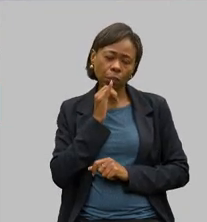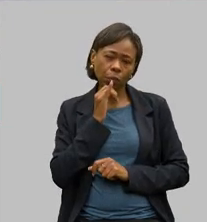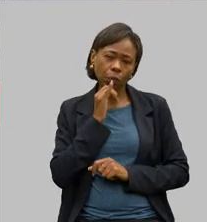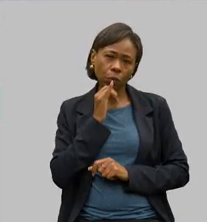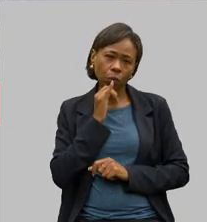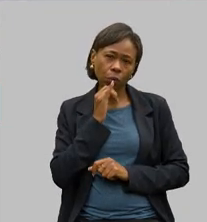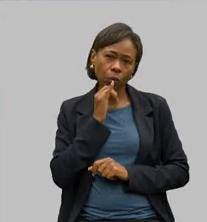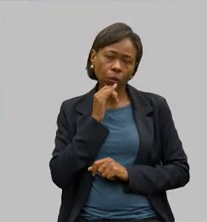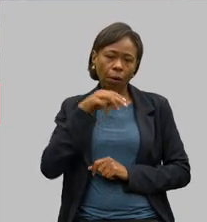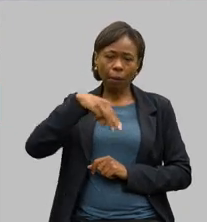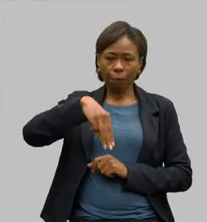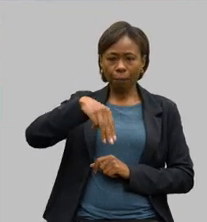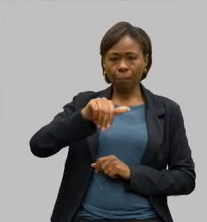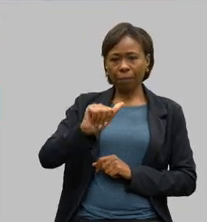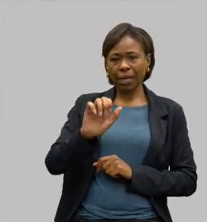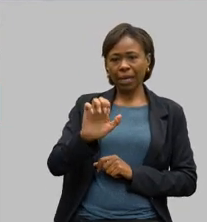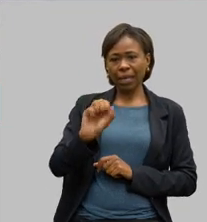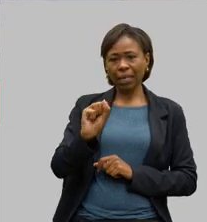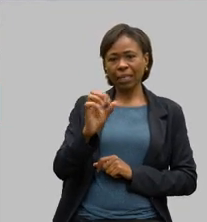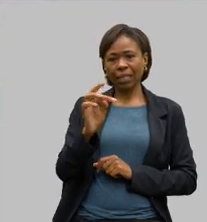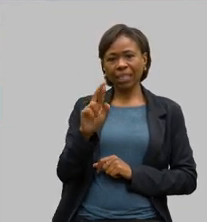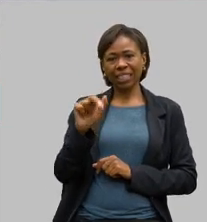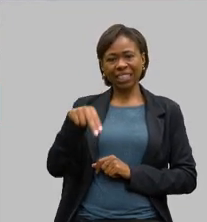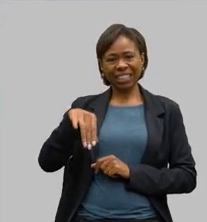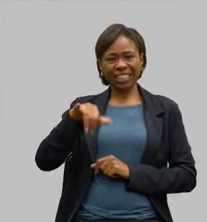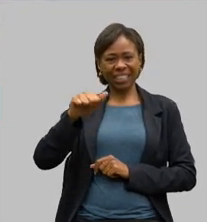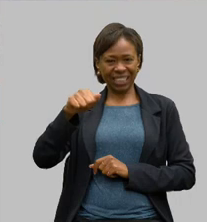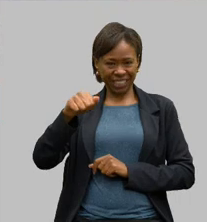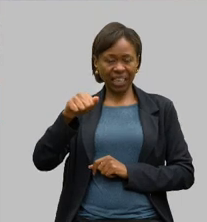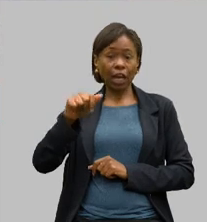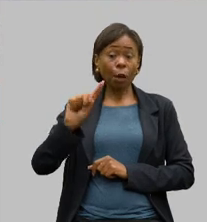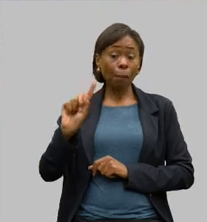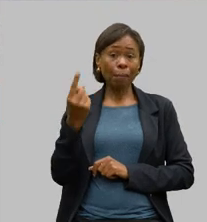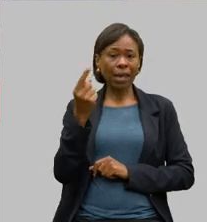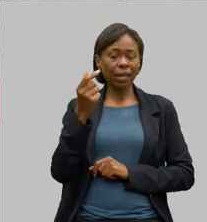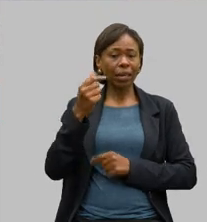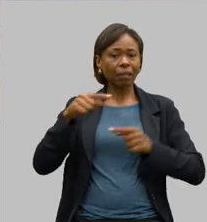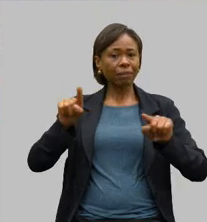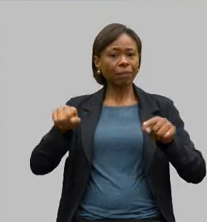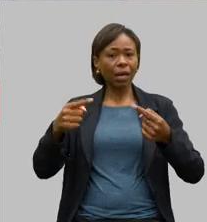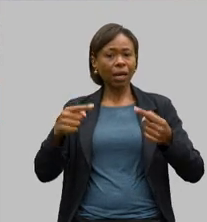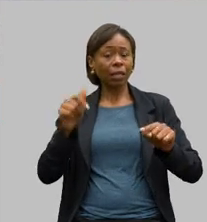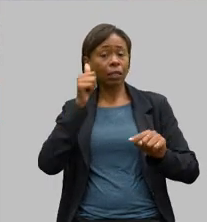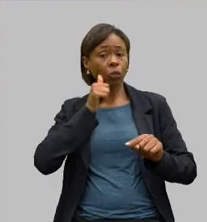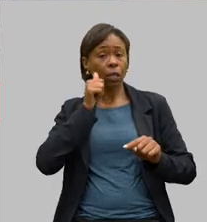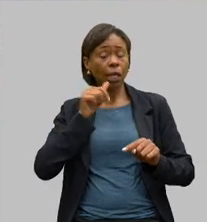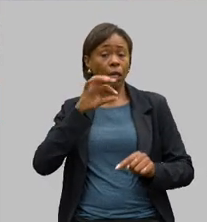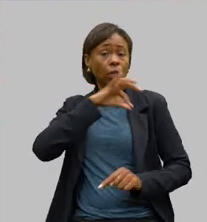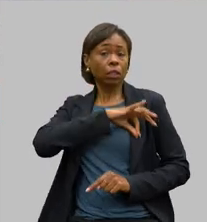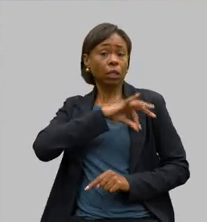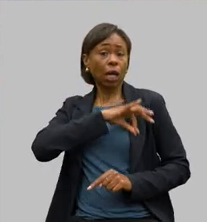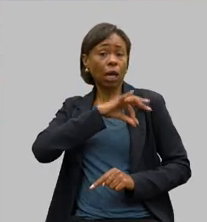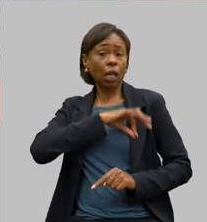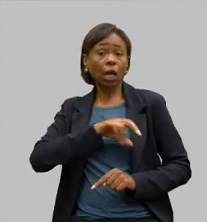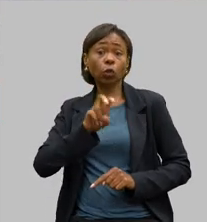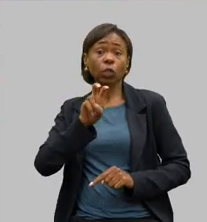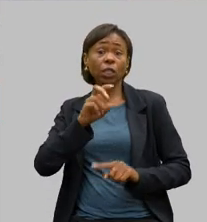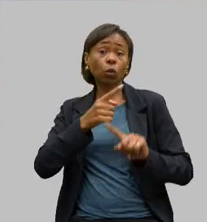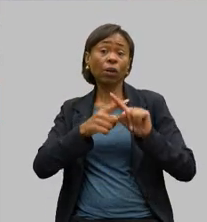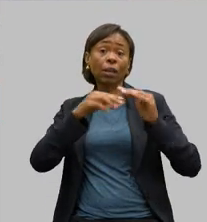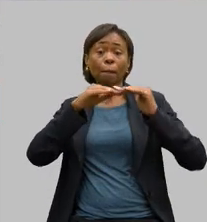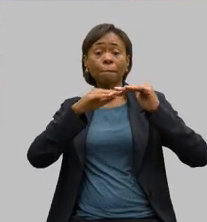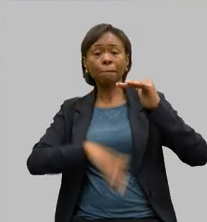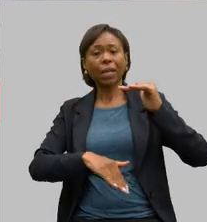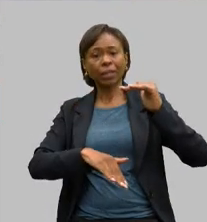maestrina que é a primeira maestra mulher da orquestra sinfônica de Minas Gerais que tem um salário cinco vezes inferior ao salário